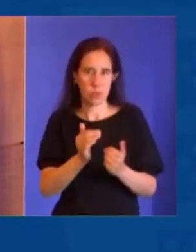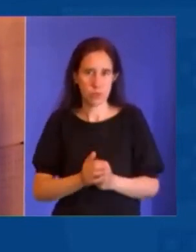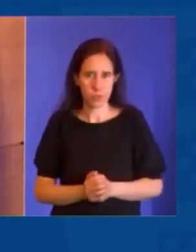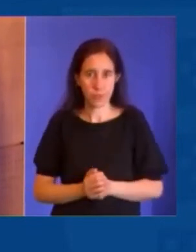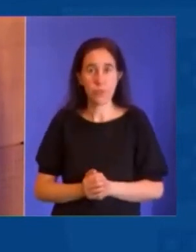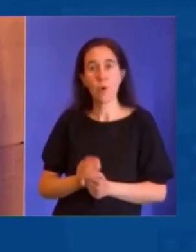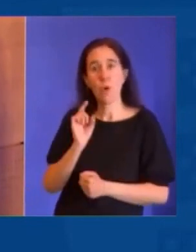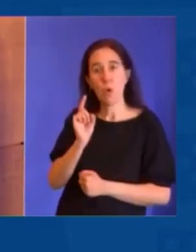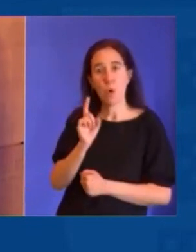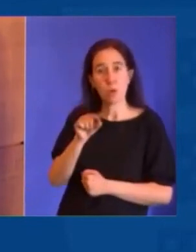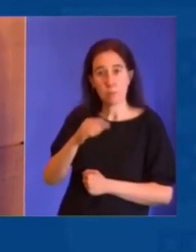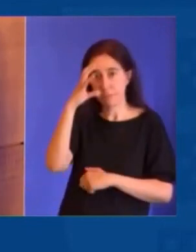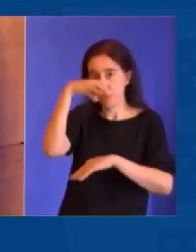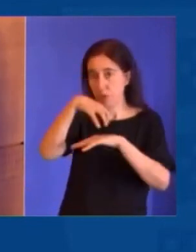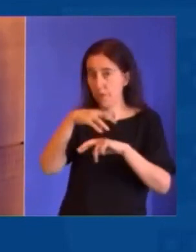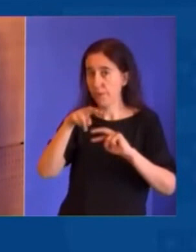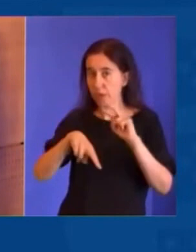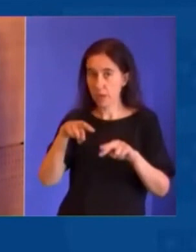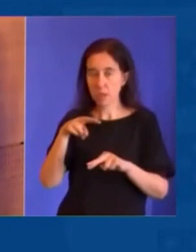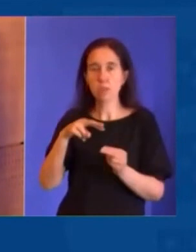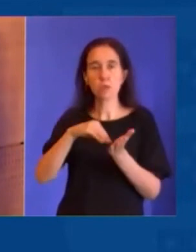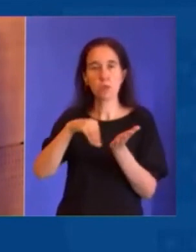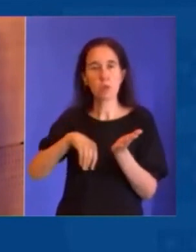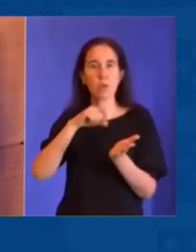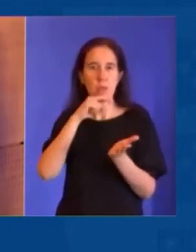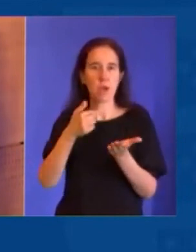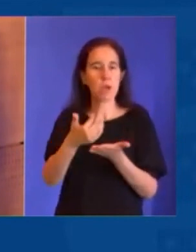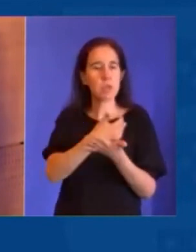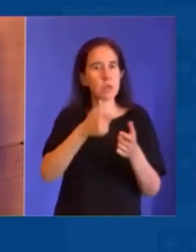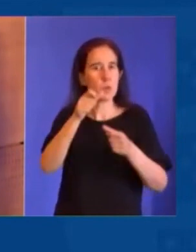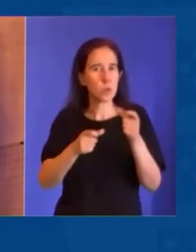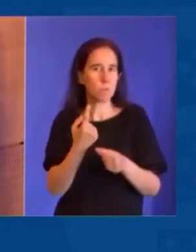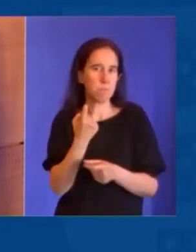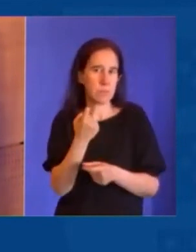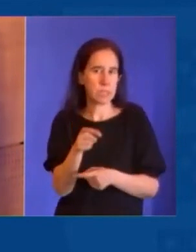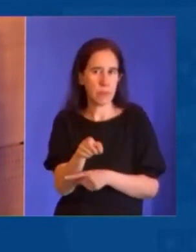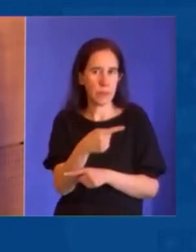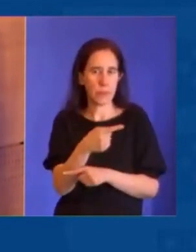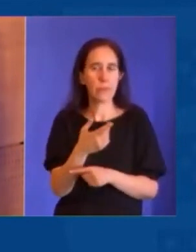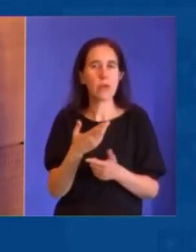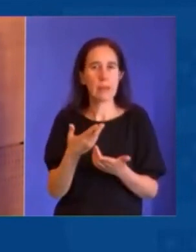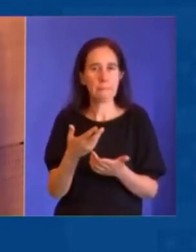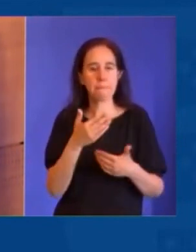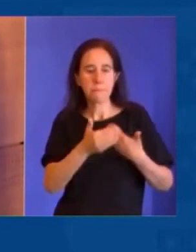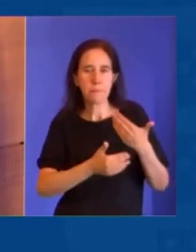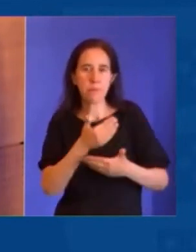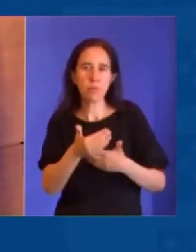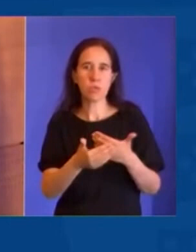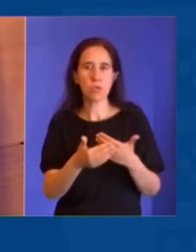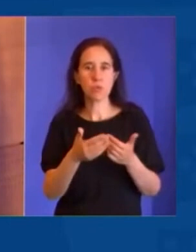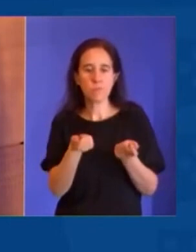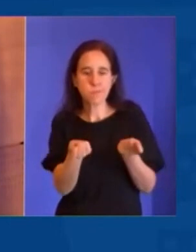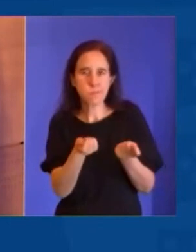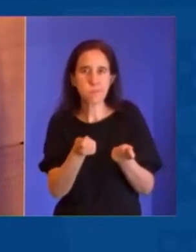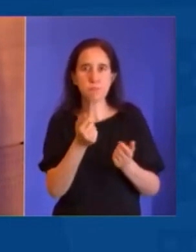também mandatado o Ministério das Finanças à contratação dos recursos necessários para o processo, a